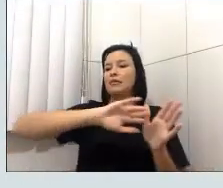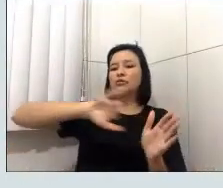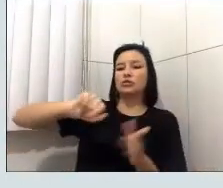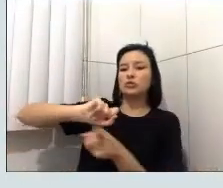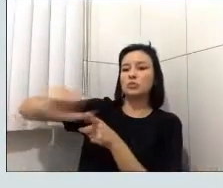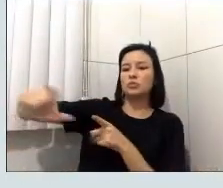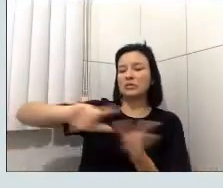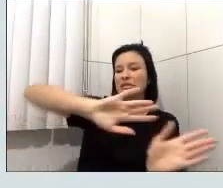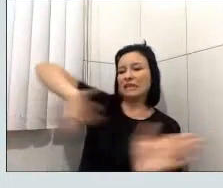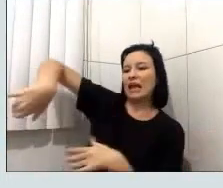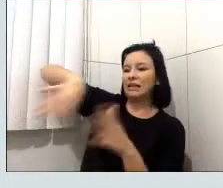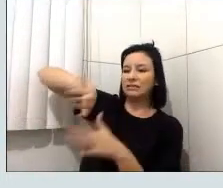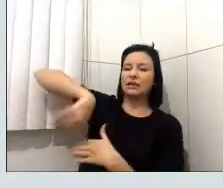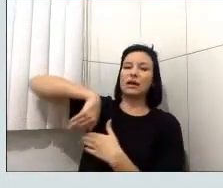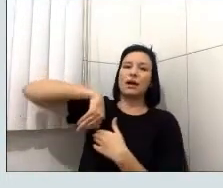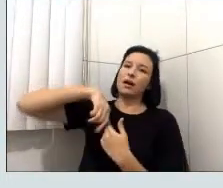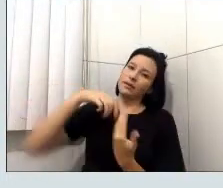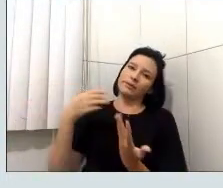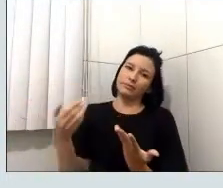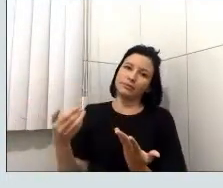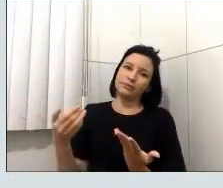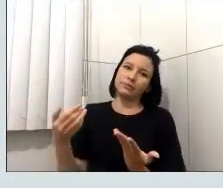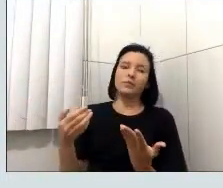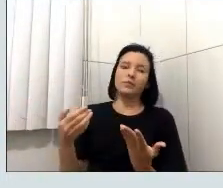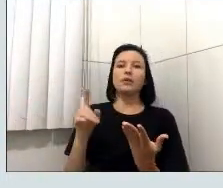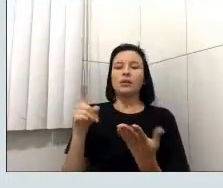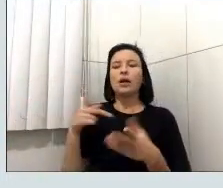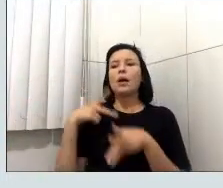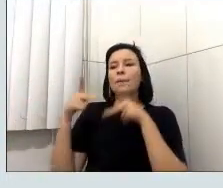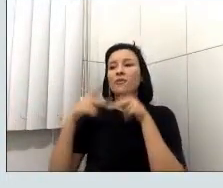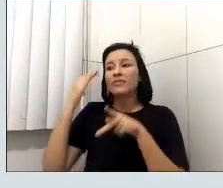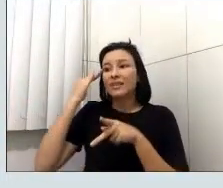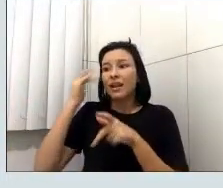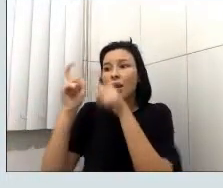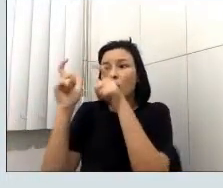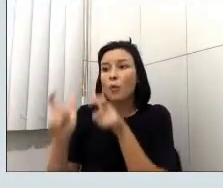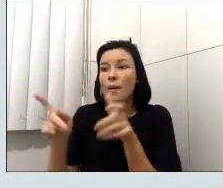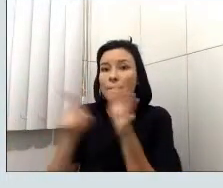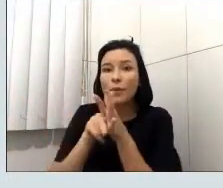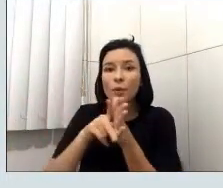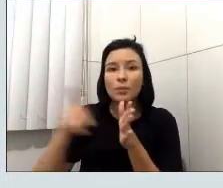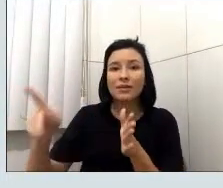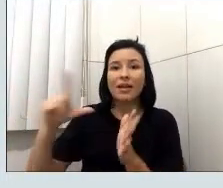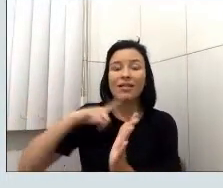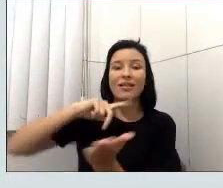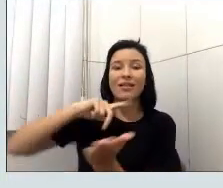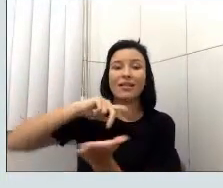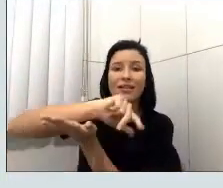importante, quando estudarmos esses povos, entendermos que são diversos grupos diferentes,